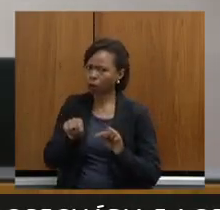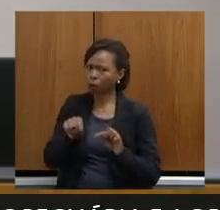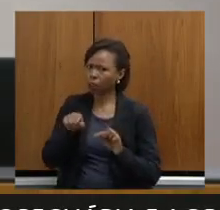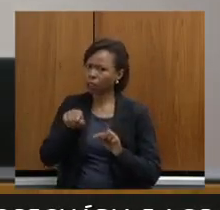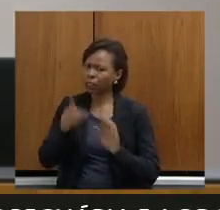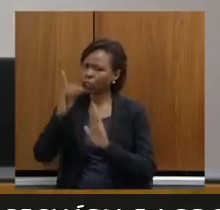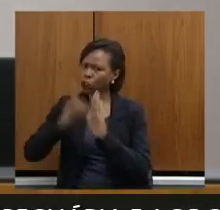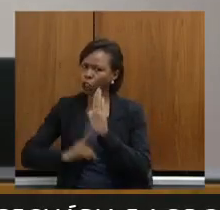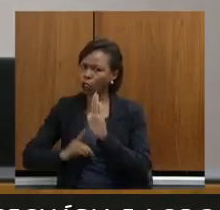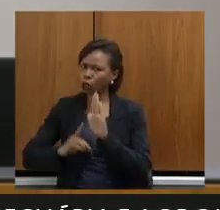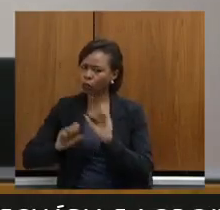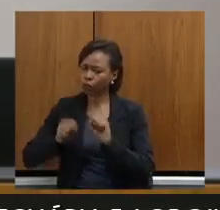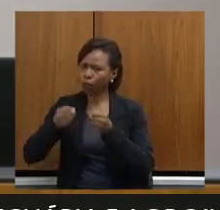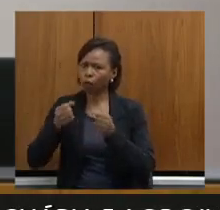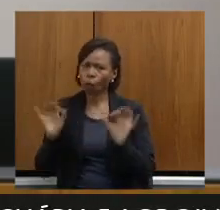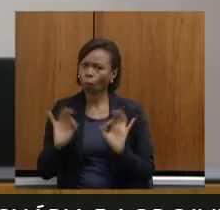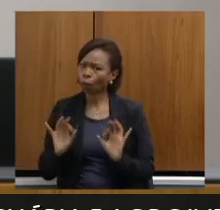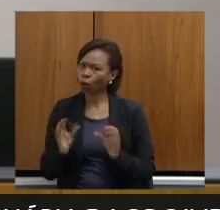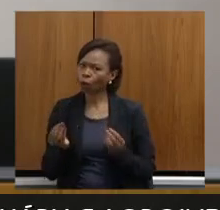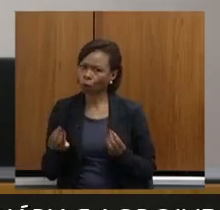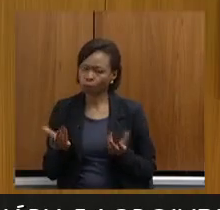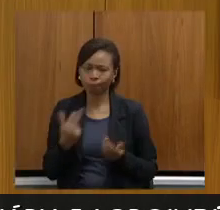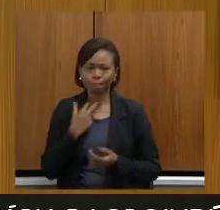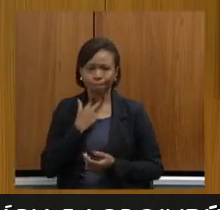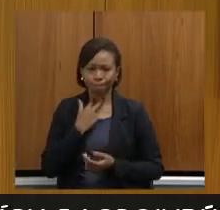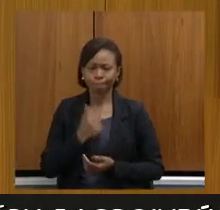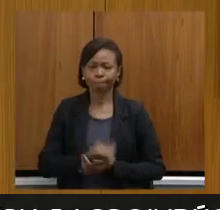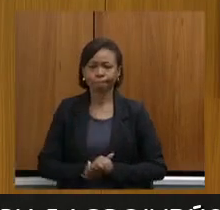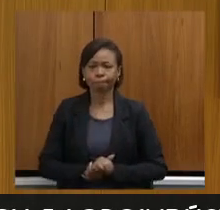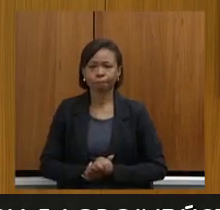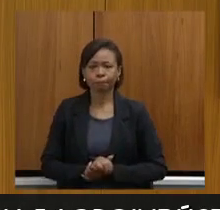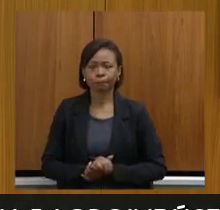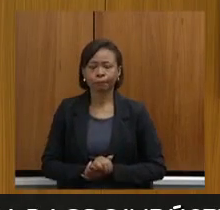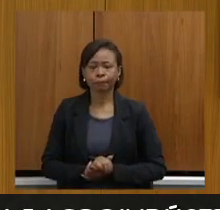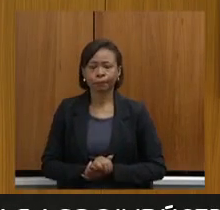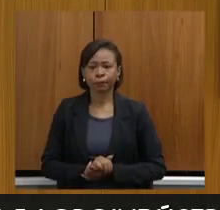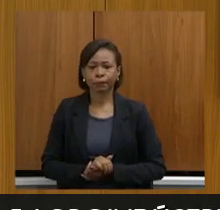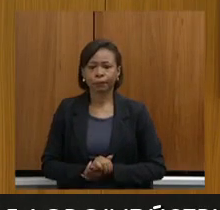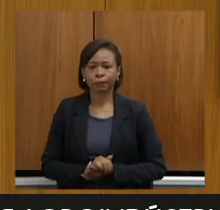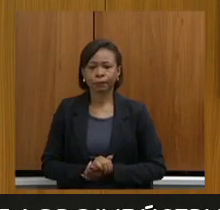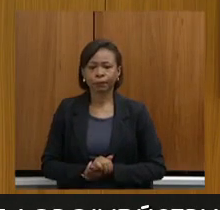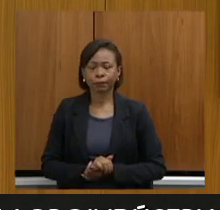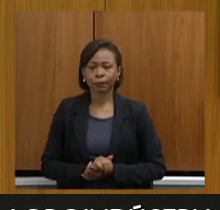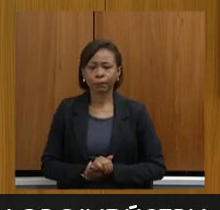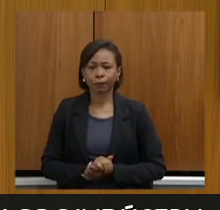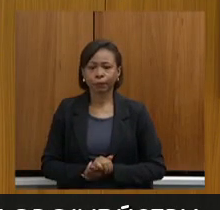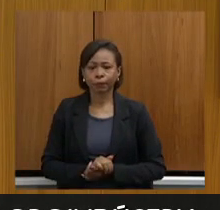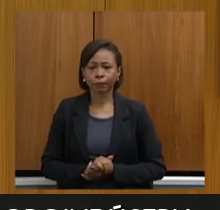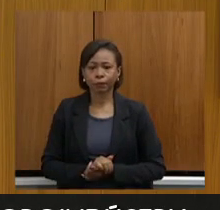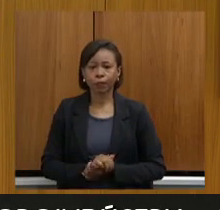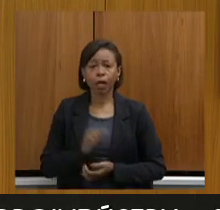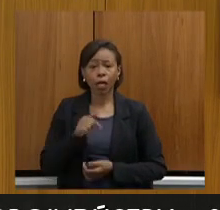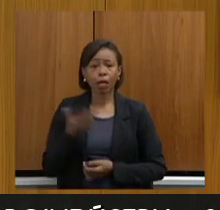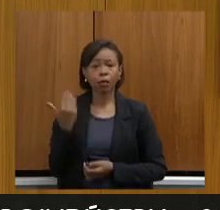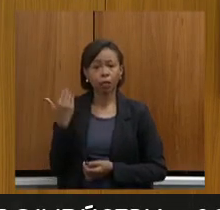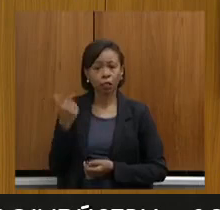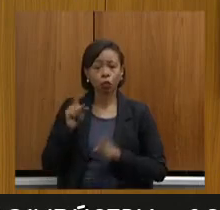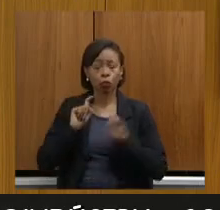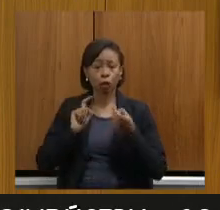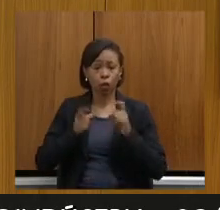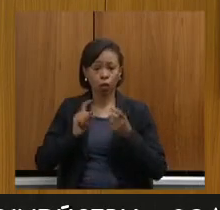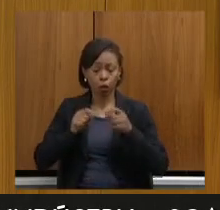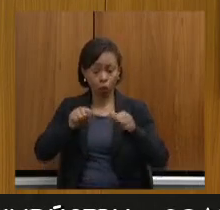oportunidade de defesa é nós fizemos aqui uma reunião para